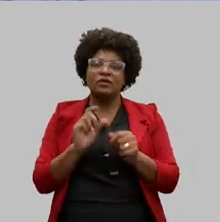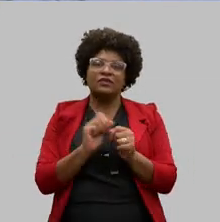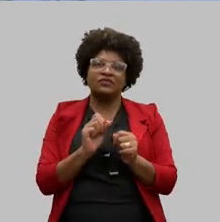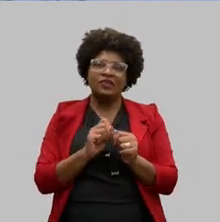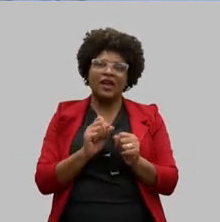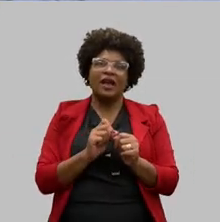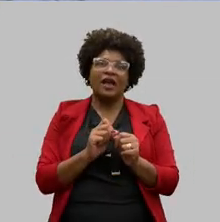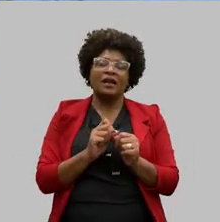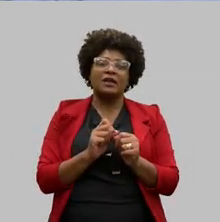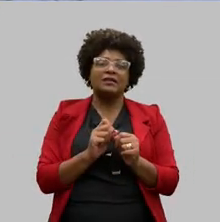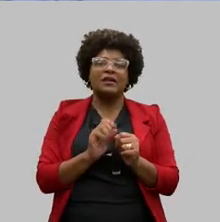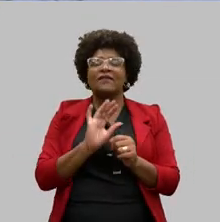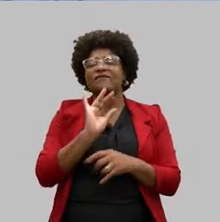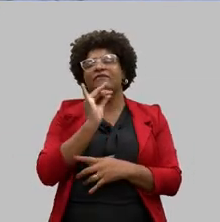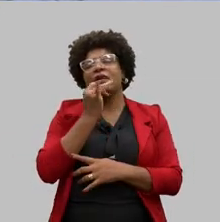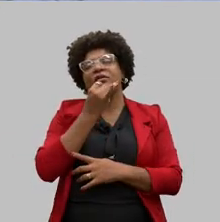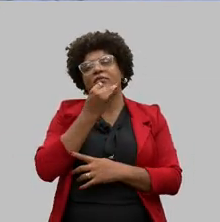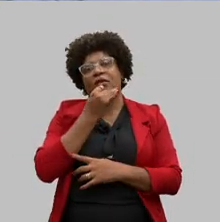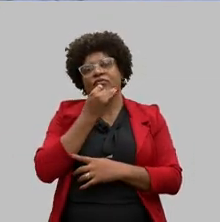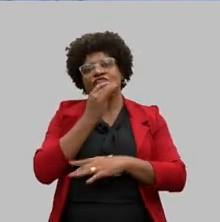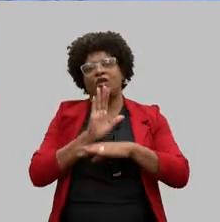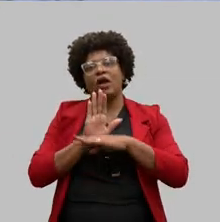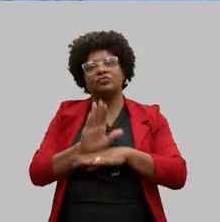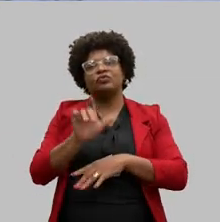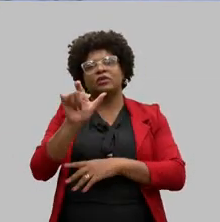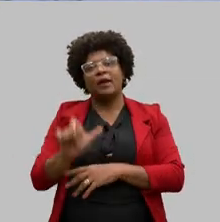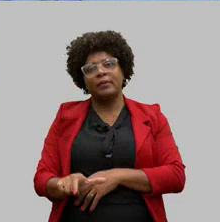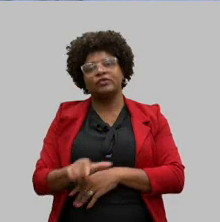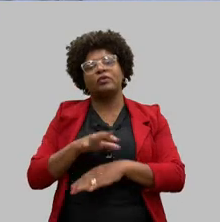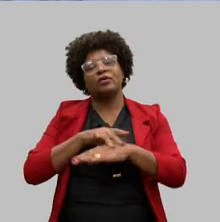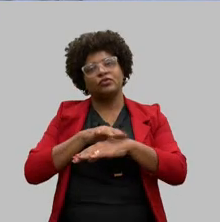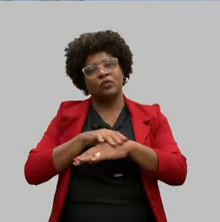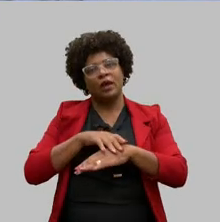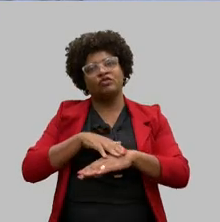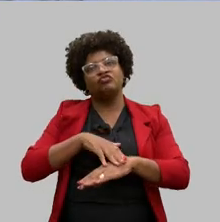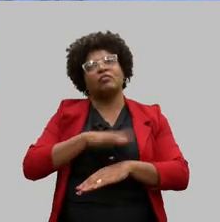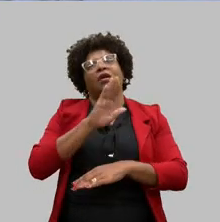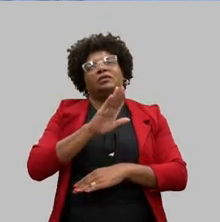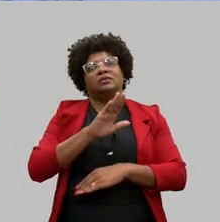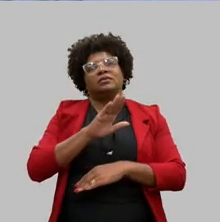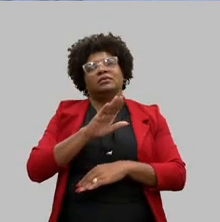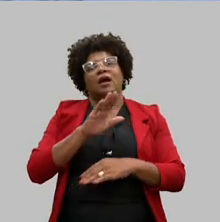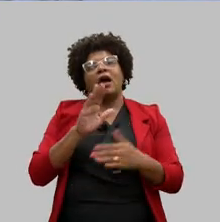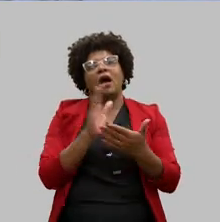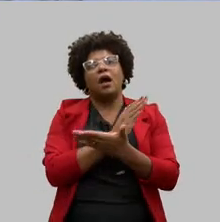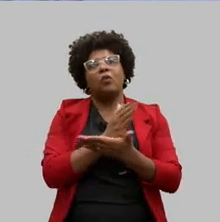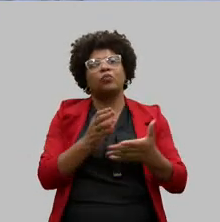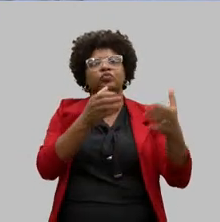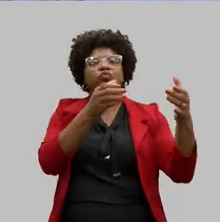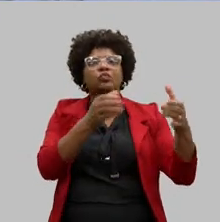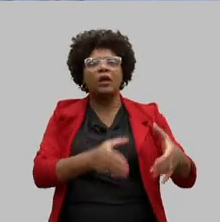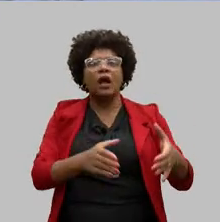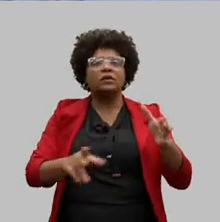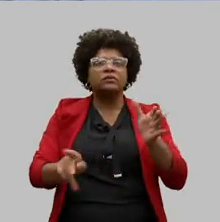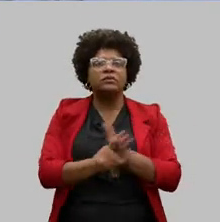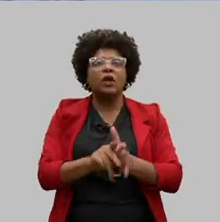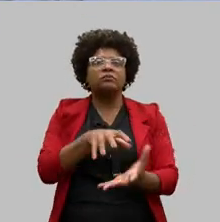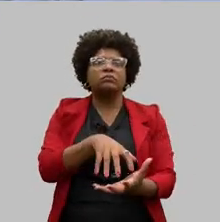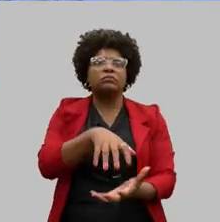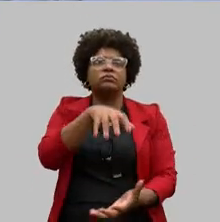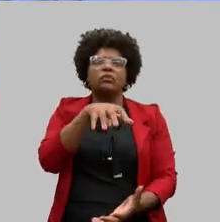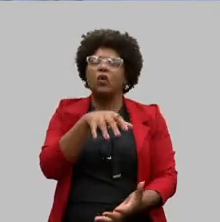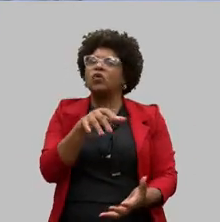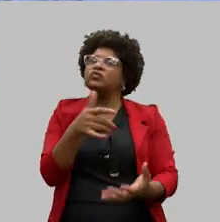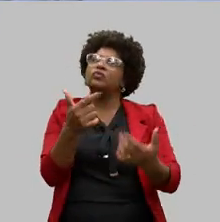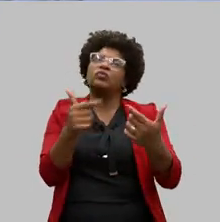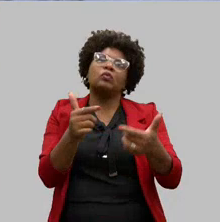pessoa adoeça determinados espaços de idosos eh não propiciam uma convivência